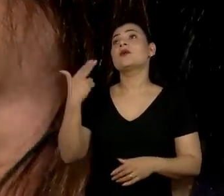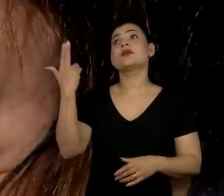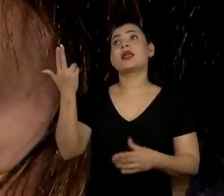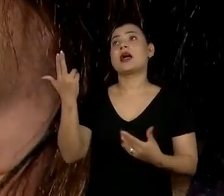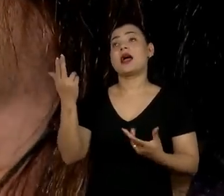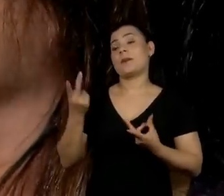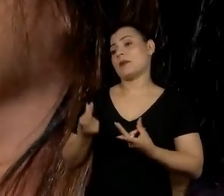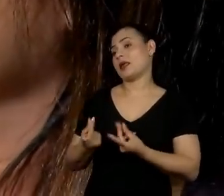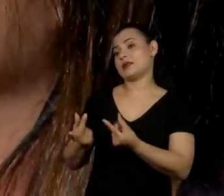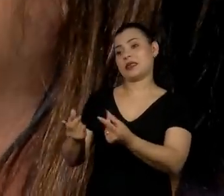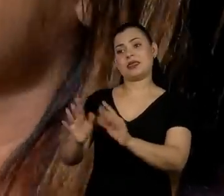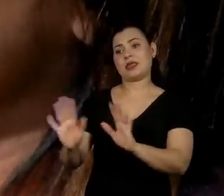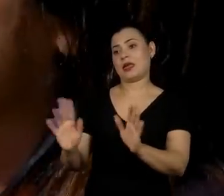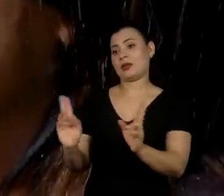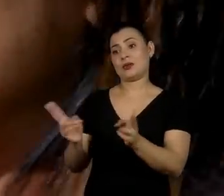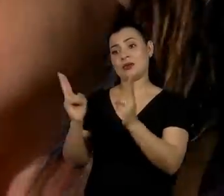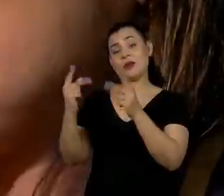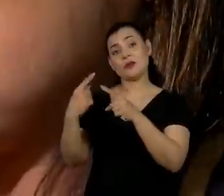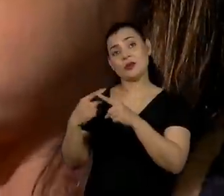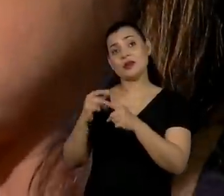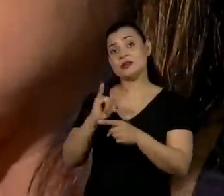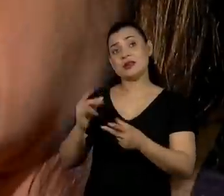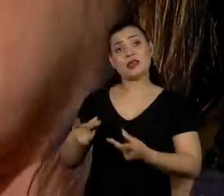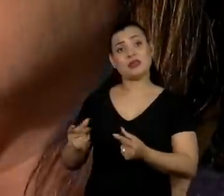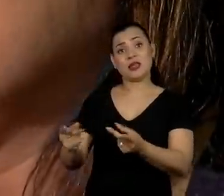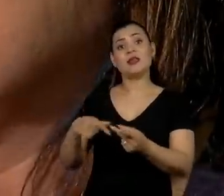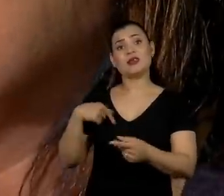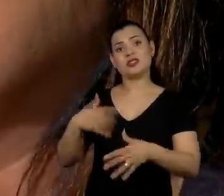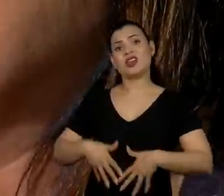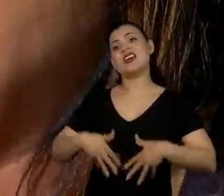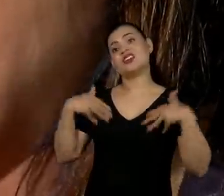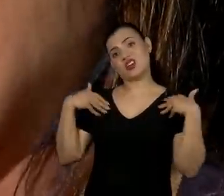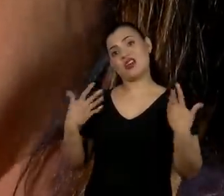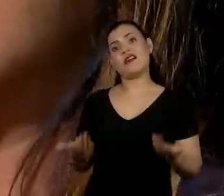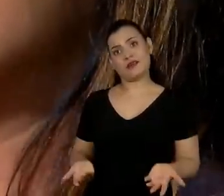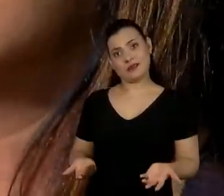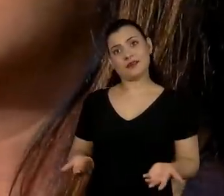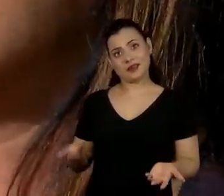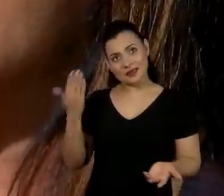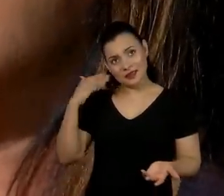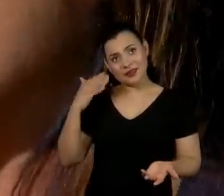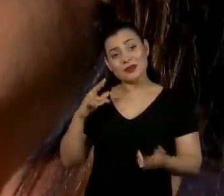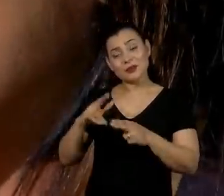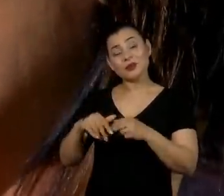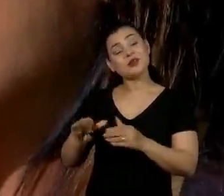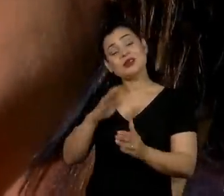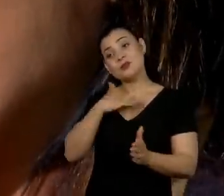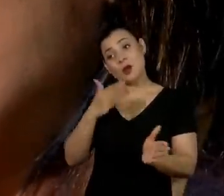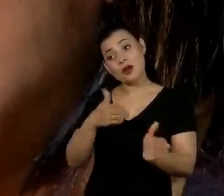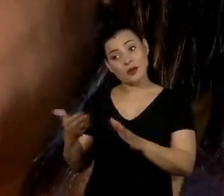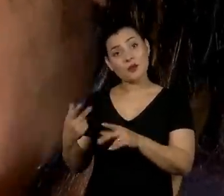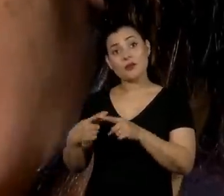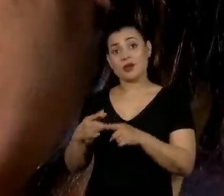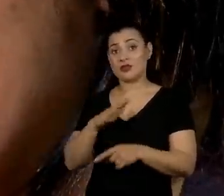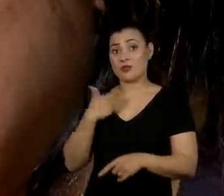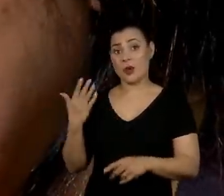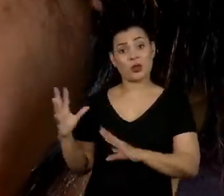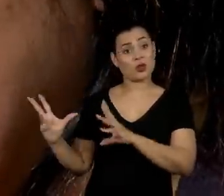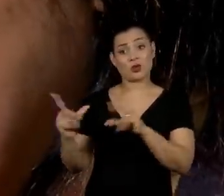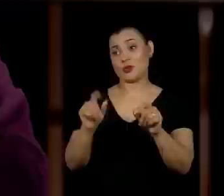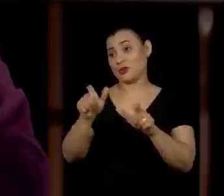ser eterna porque aí sim a gente ia se achar a gente Justamente não se acha porque a